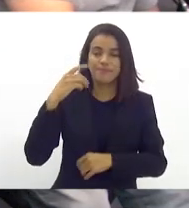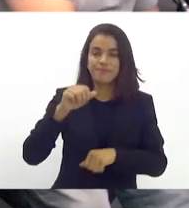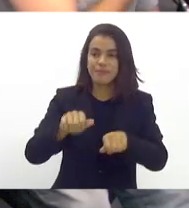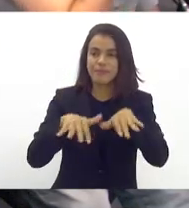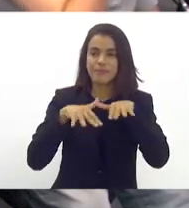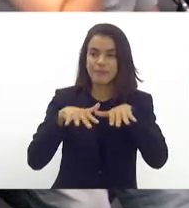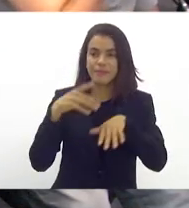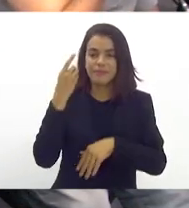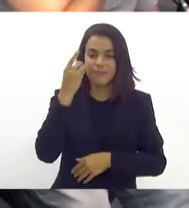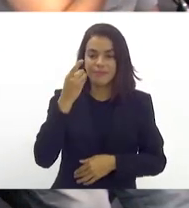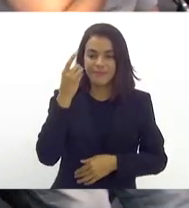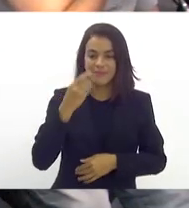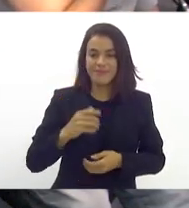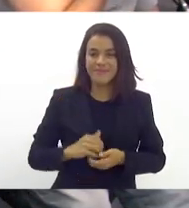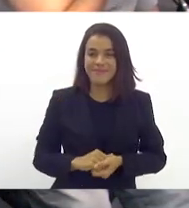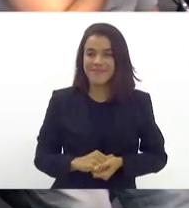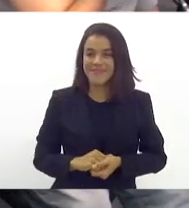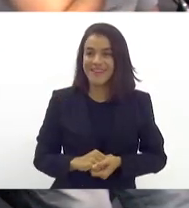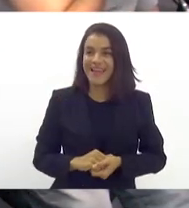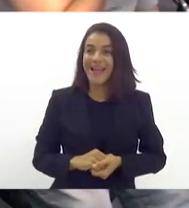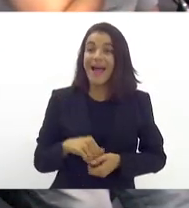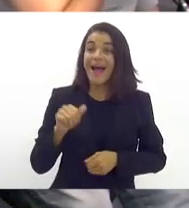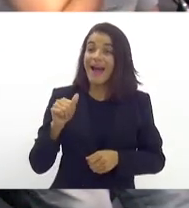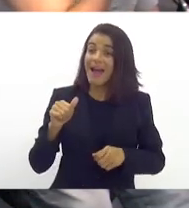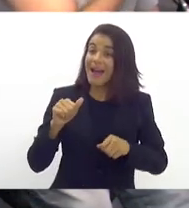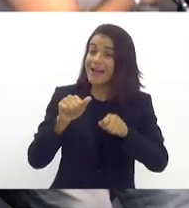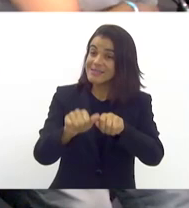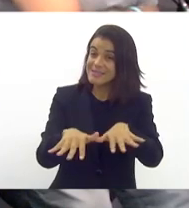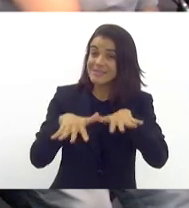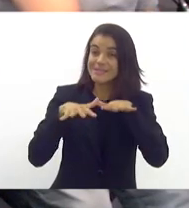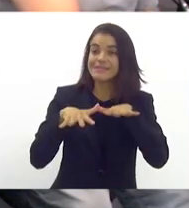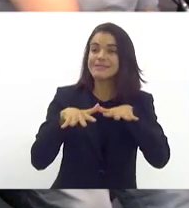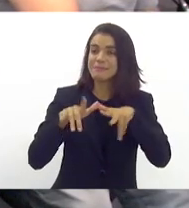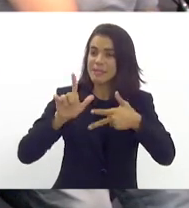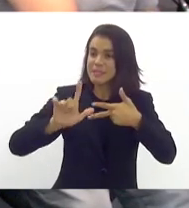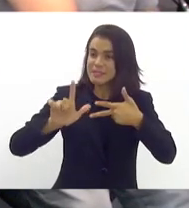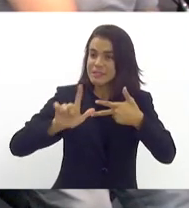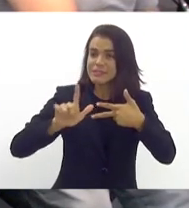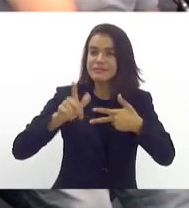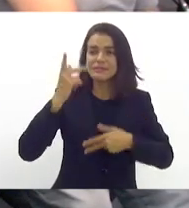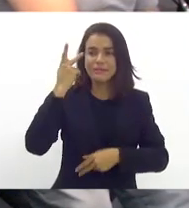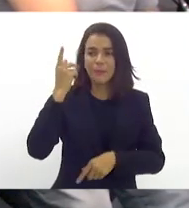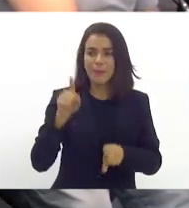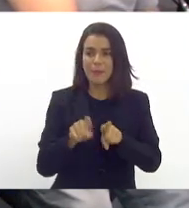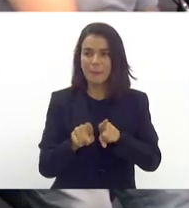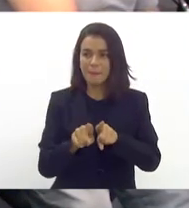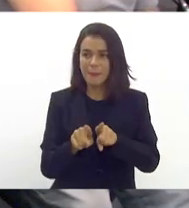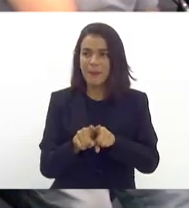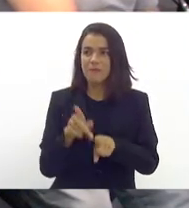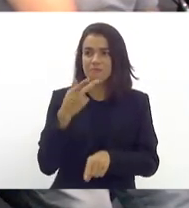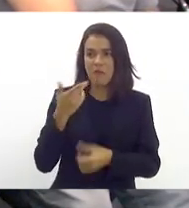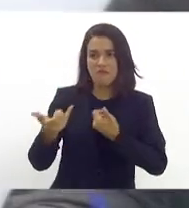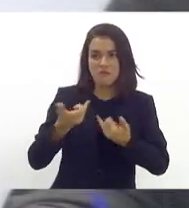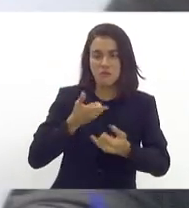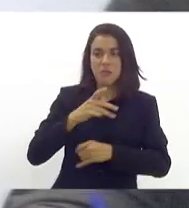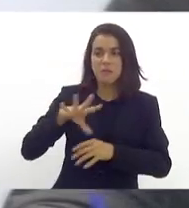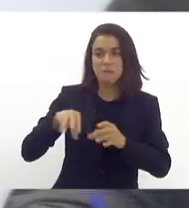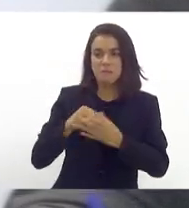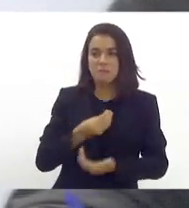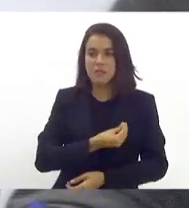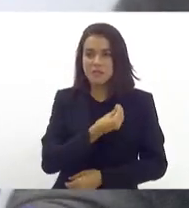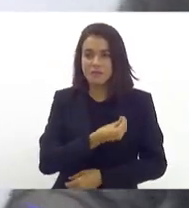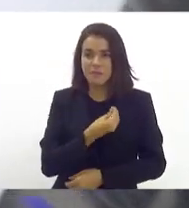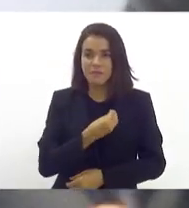eh a até a Assembleia Legislativa de São Paulo se disse que ia participar conosco aqui agora os planos de saúde alquer